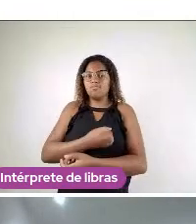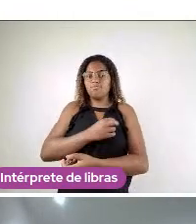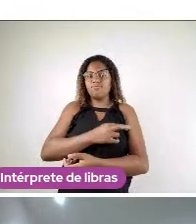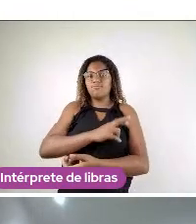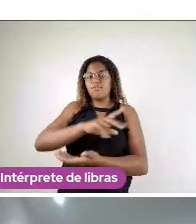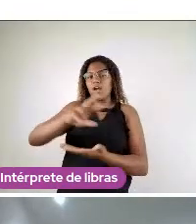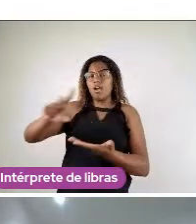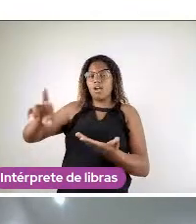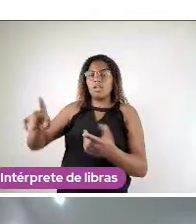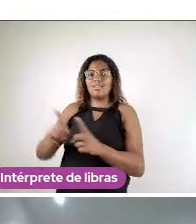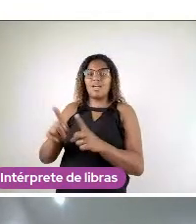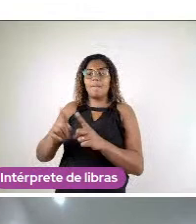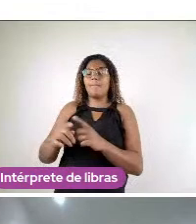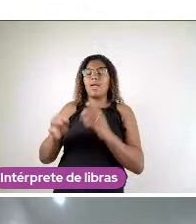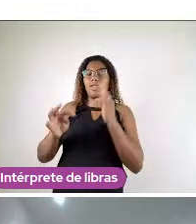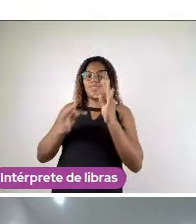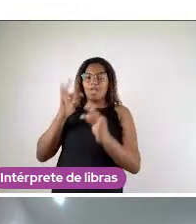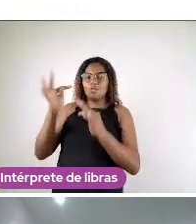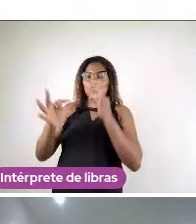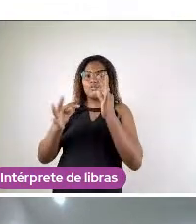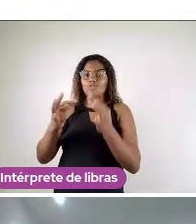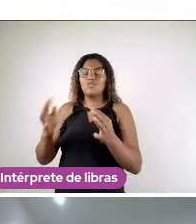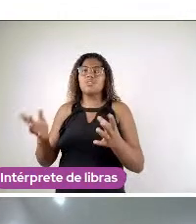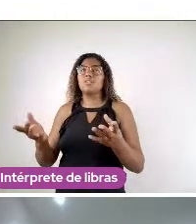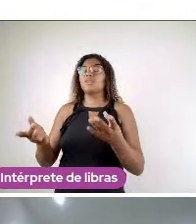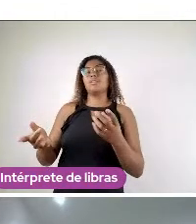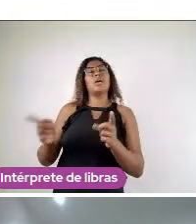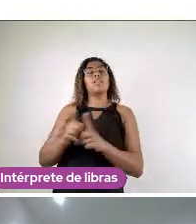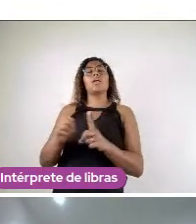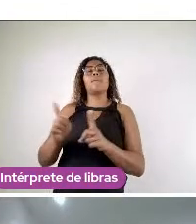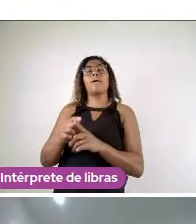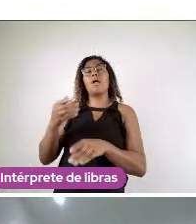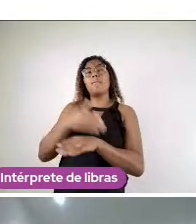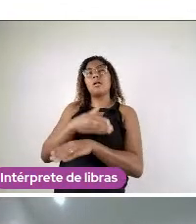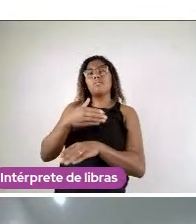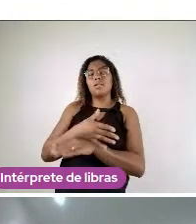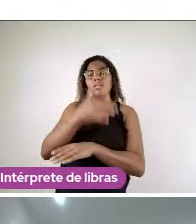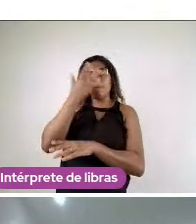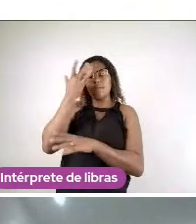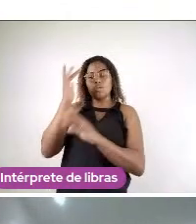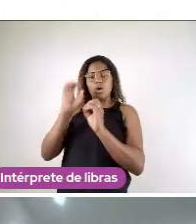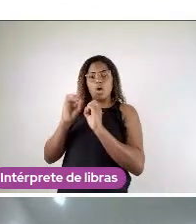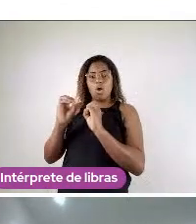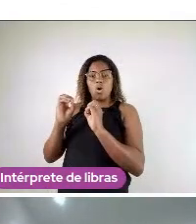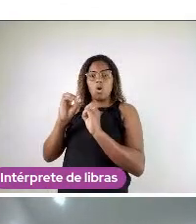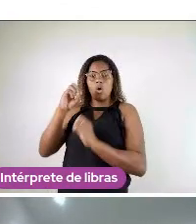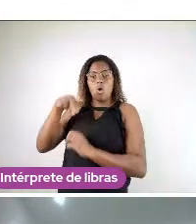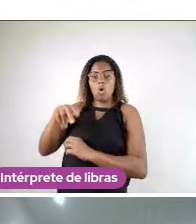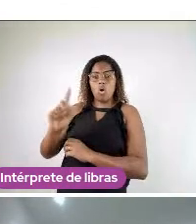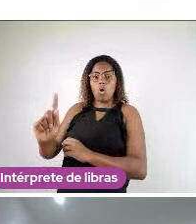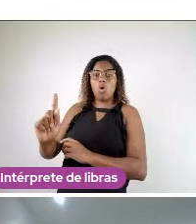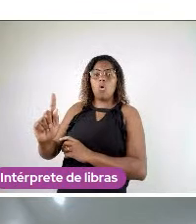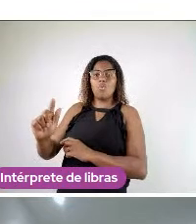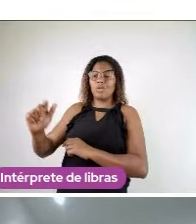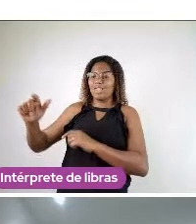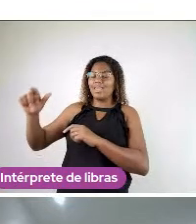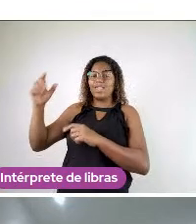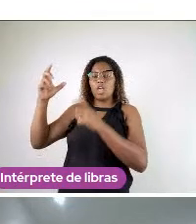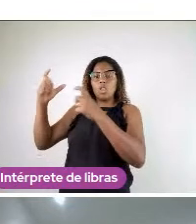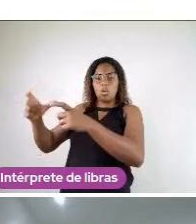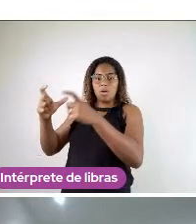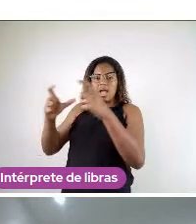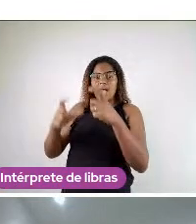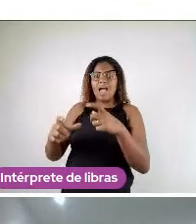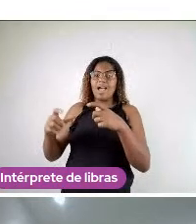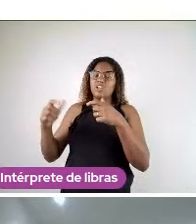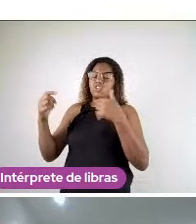também, a participação das ONGs locais que trabalham e desenvolvem trabalhos relacionados